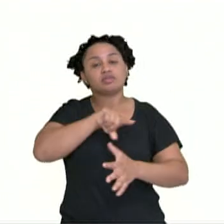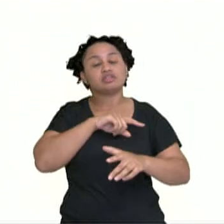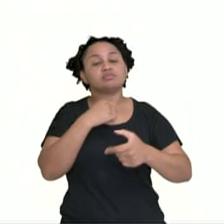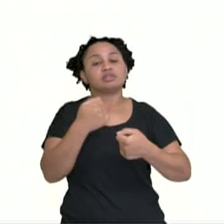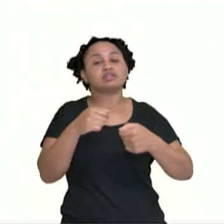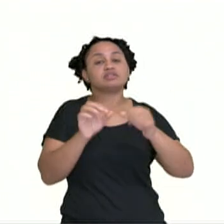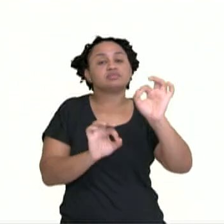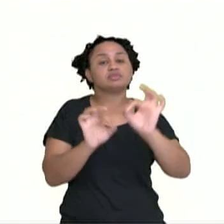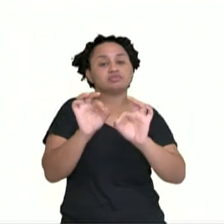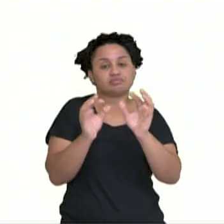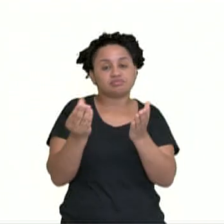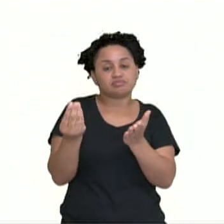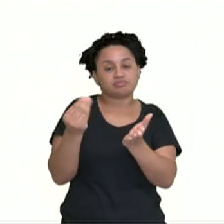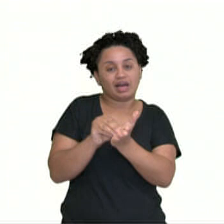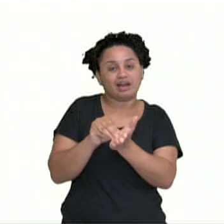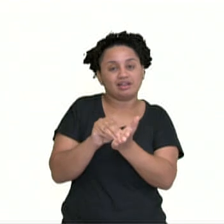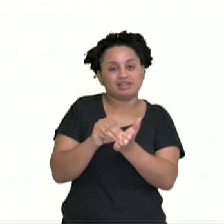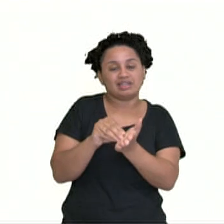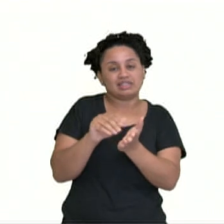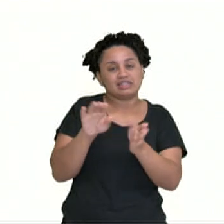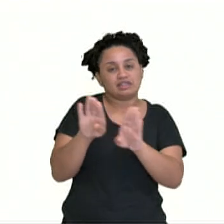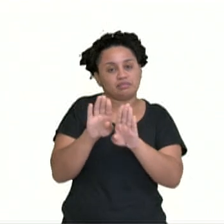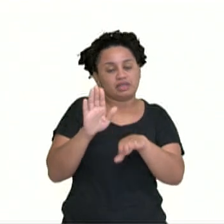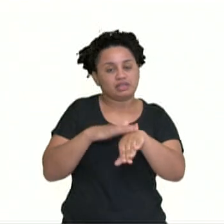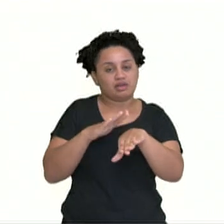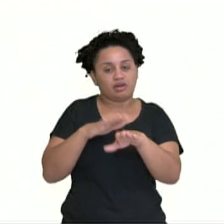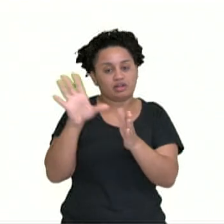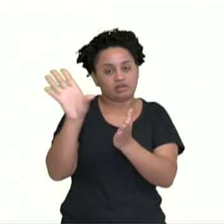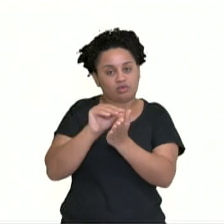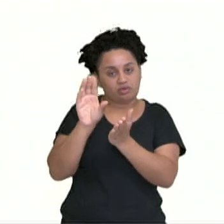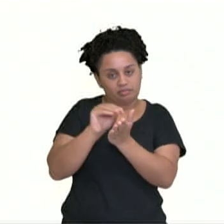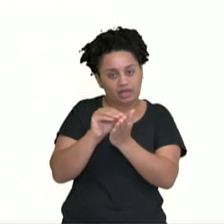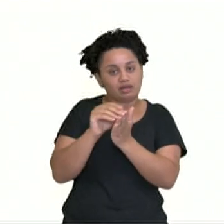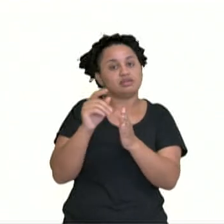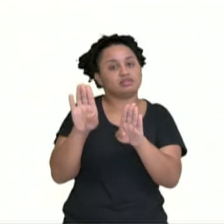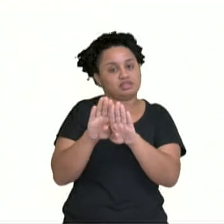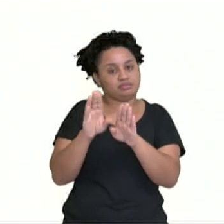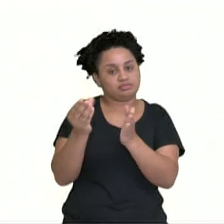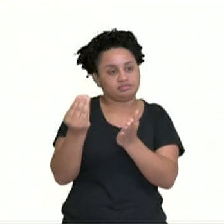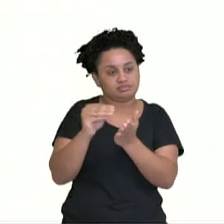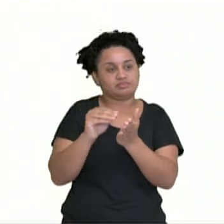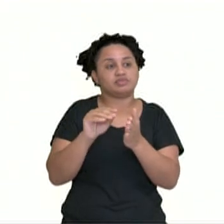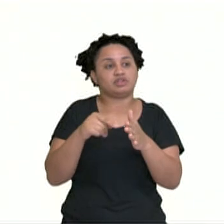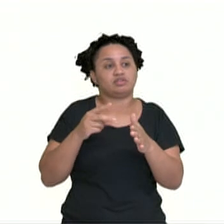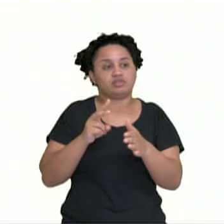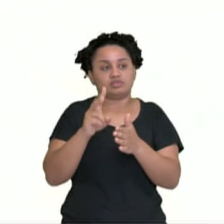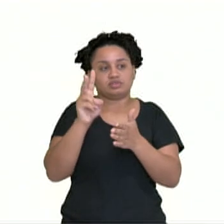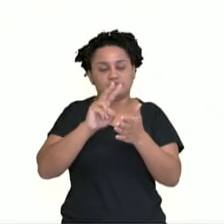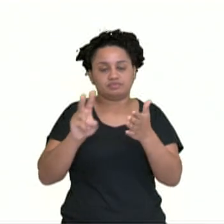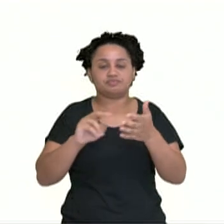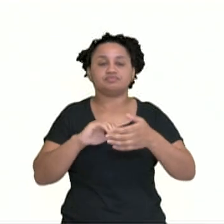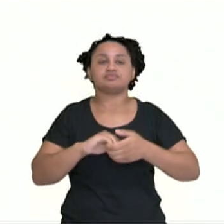registrar esse gráfico também no momento em que for fazer a cópia do enunciado, tá? Vou continuar com a leitura.